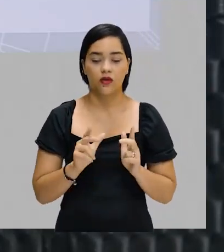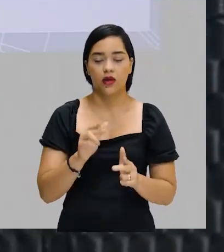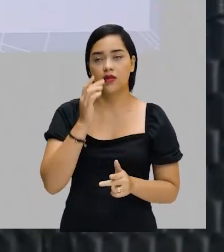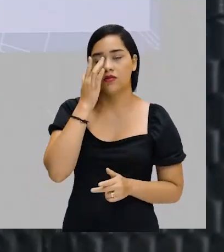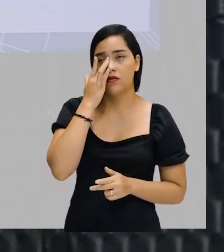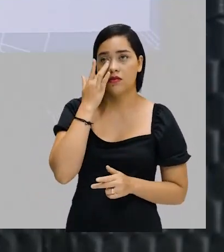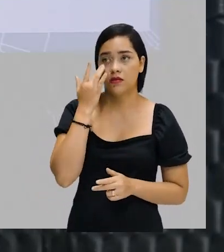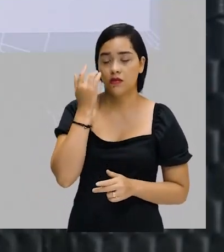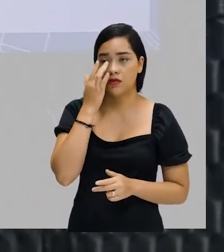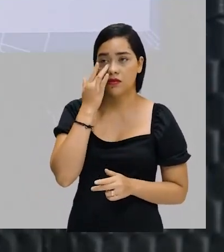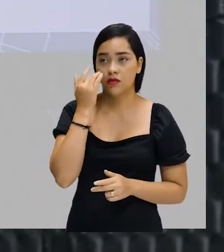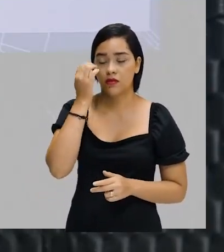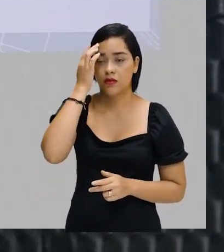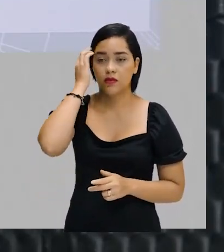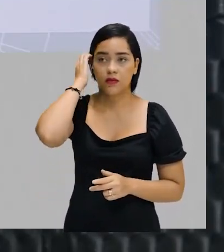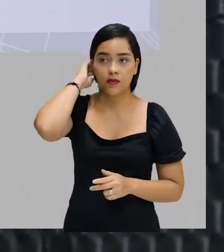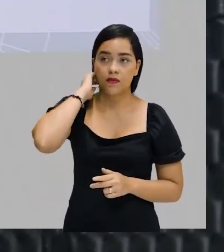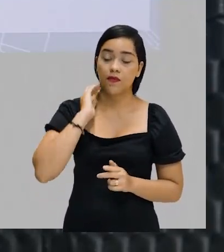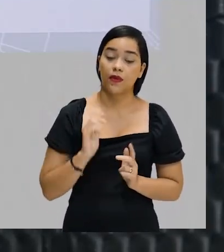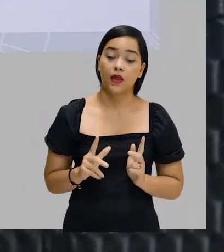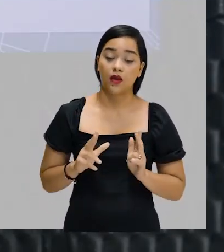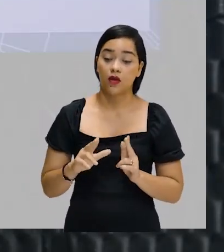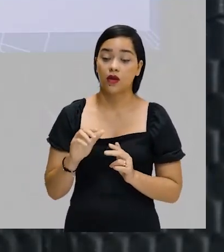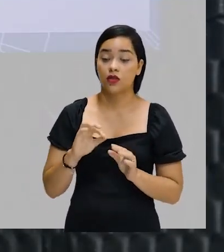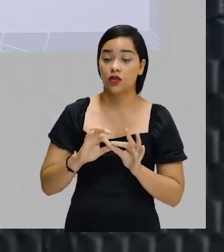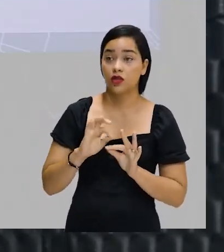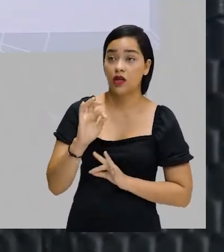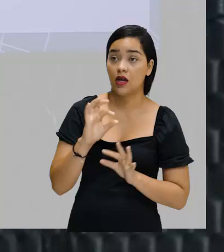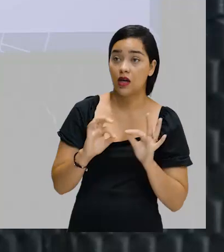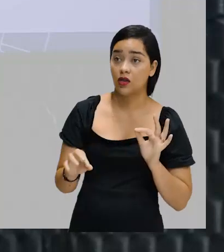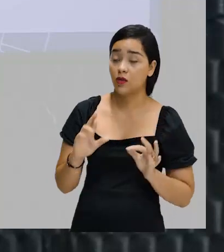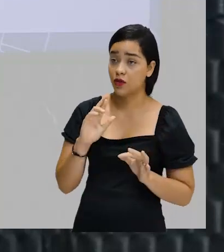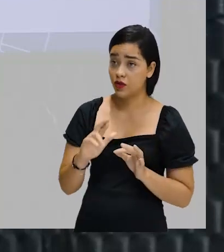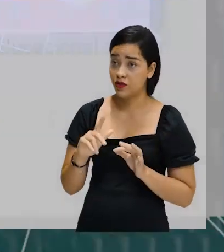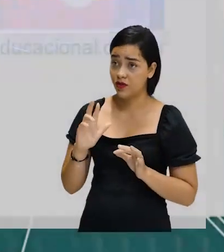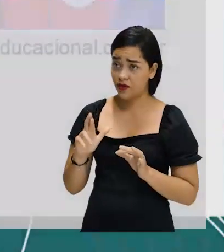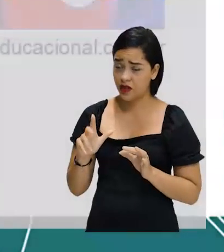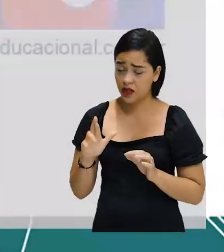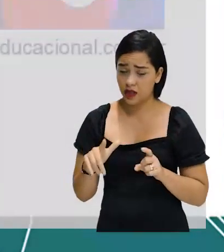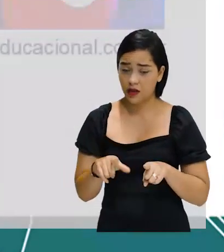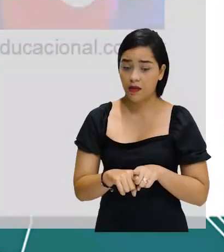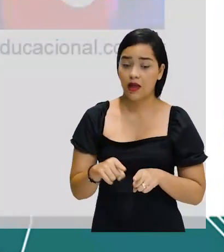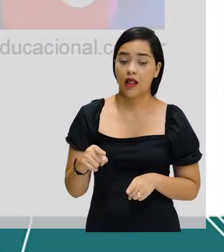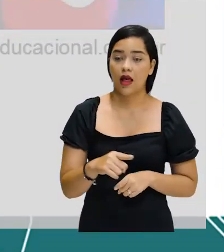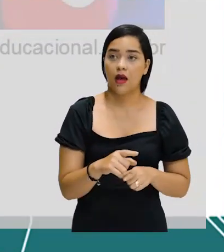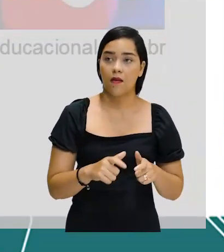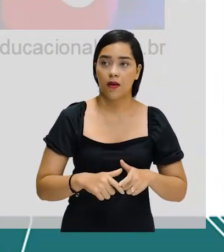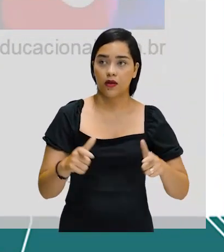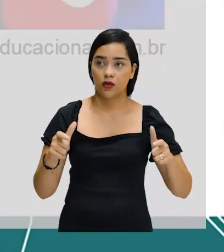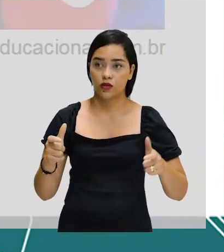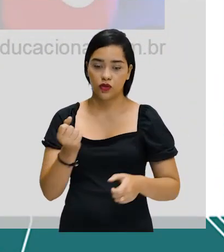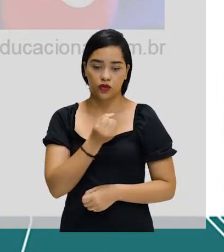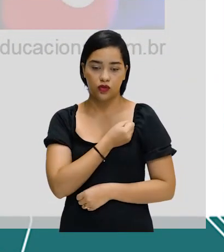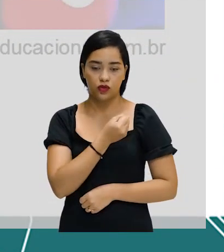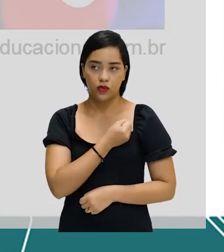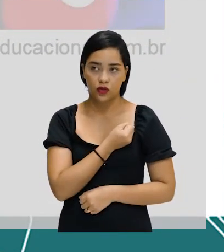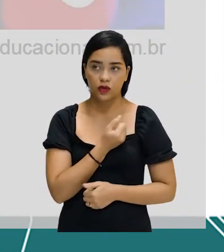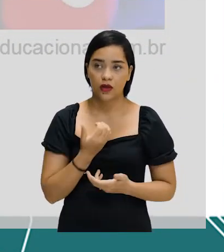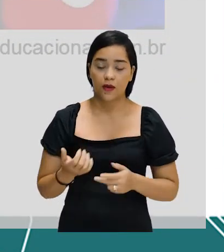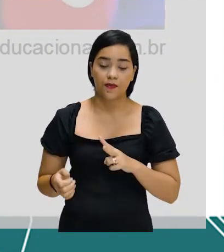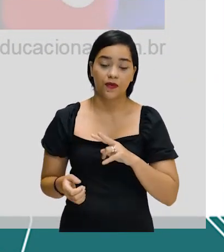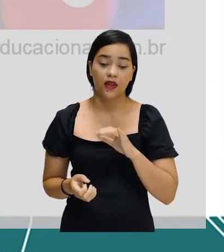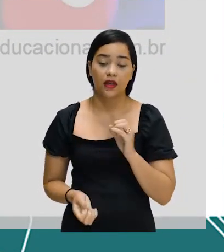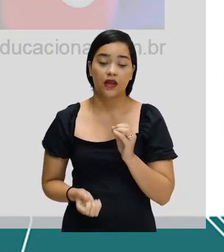iguais. A combinação de átomos de elementos diferentes numa proporção de números inteiros